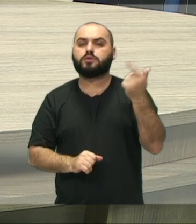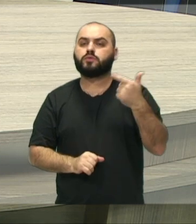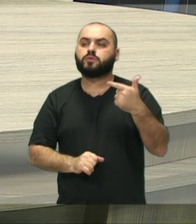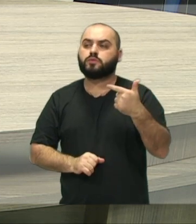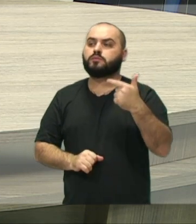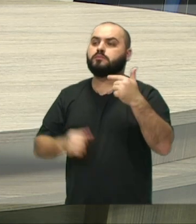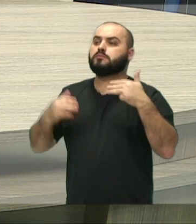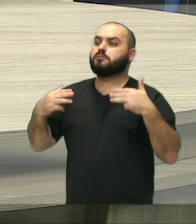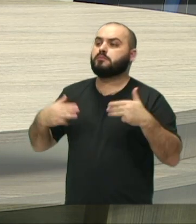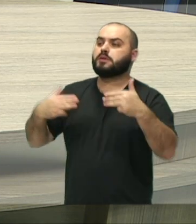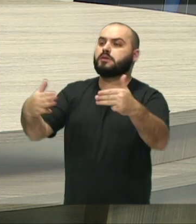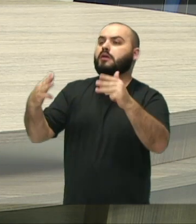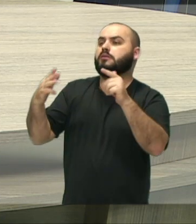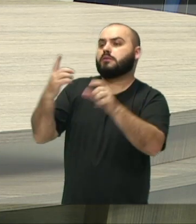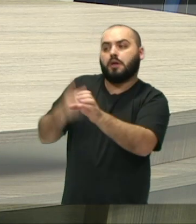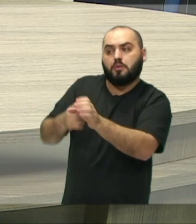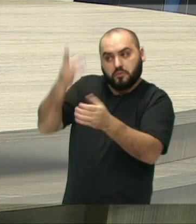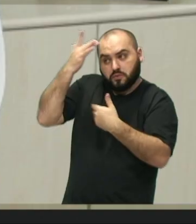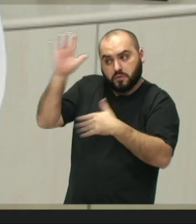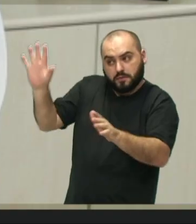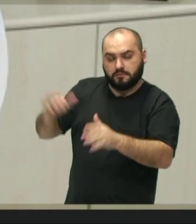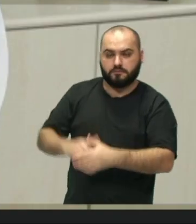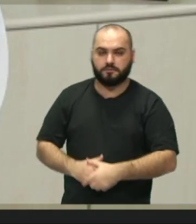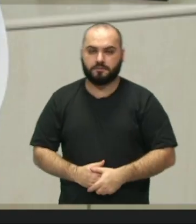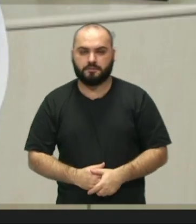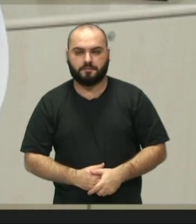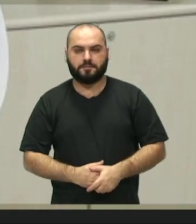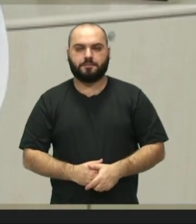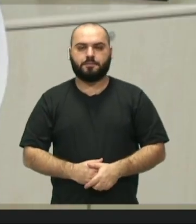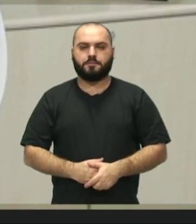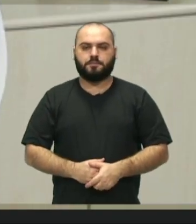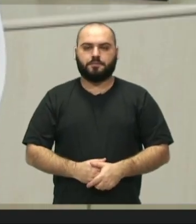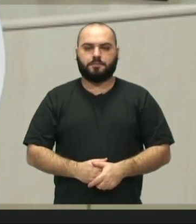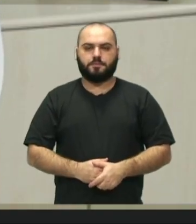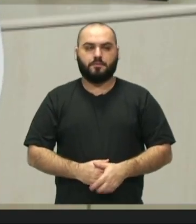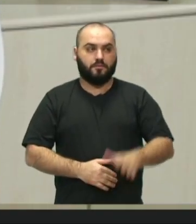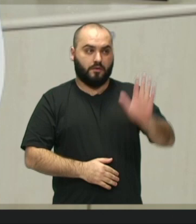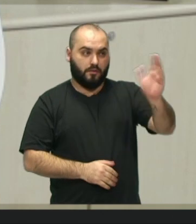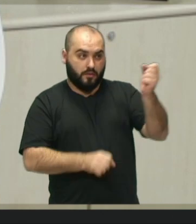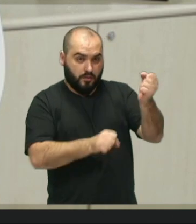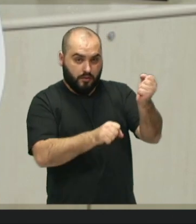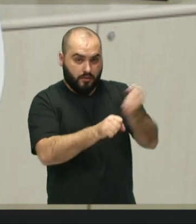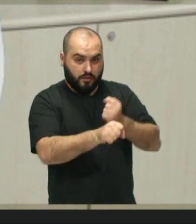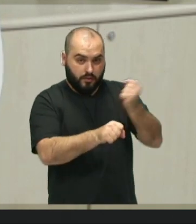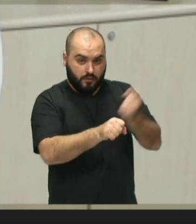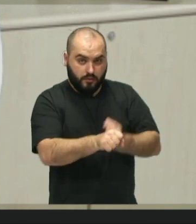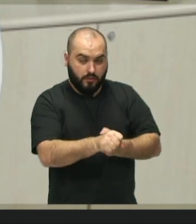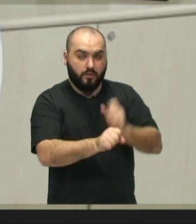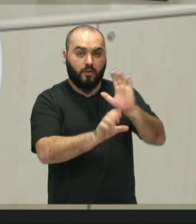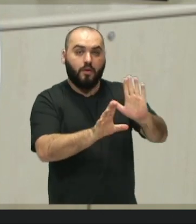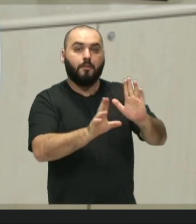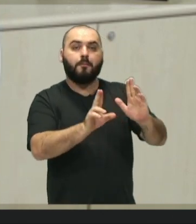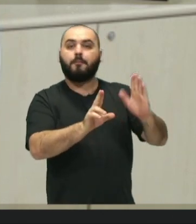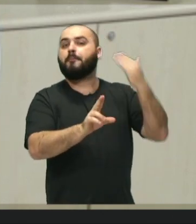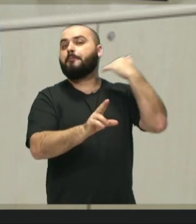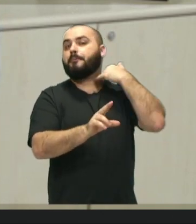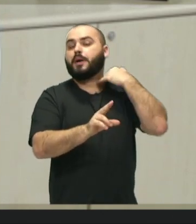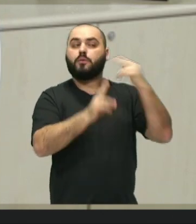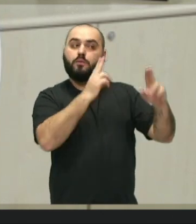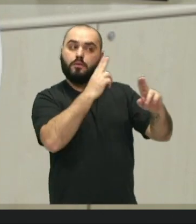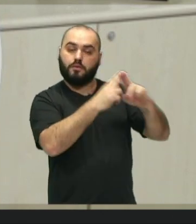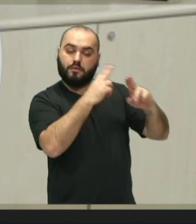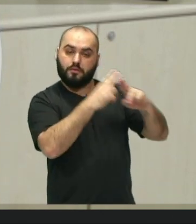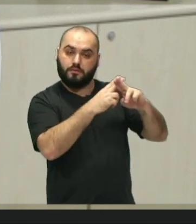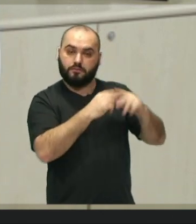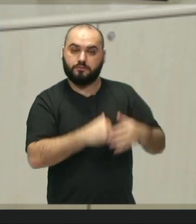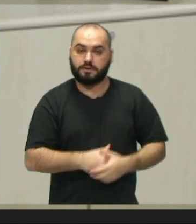Ministério das Cidades, não sei. Não, Elis, olha só, essas obras elas são financiadas pela Caixa Econômica Federal, com